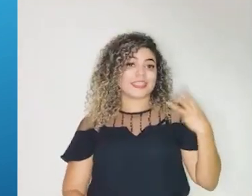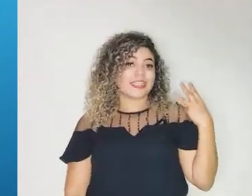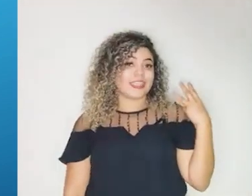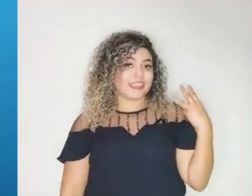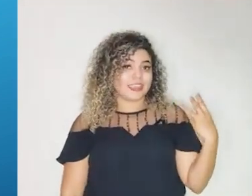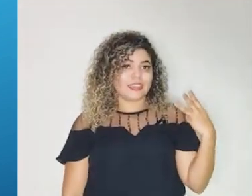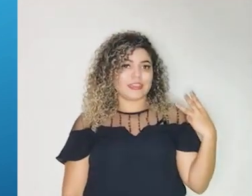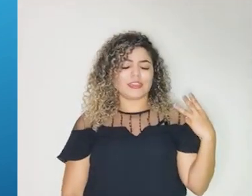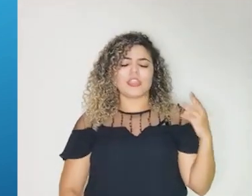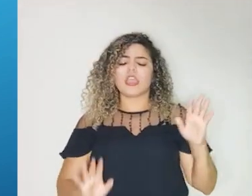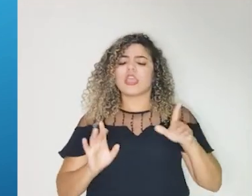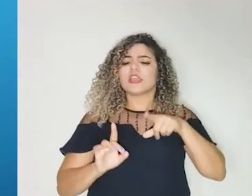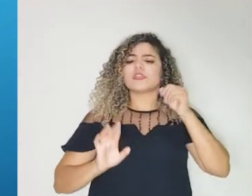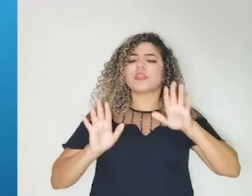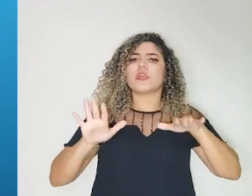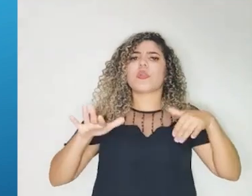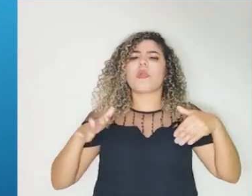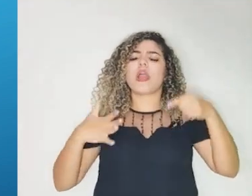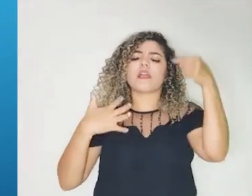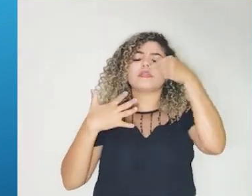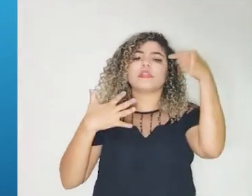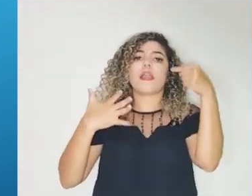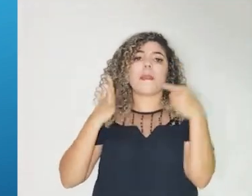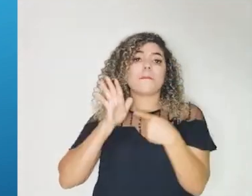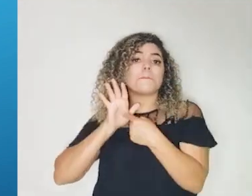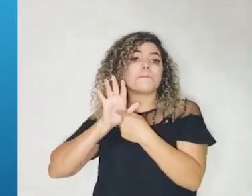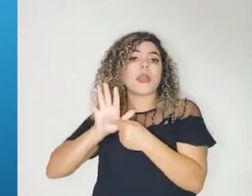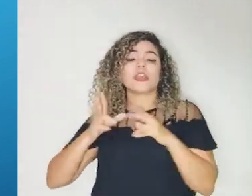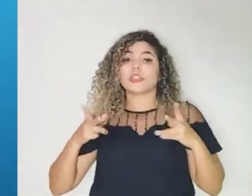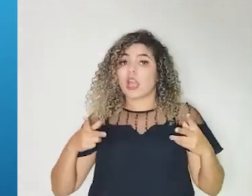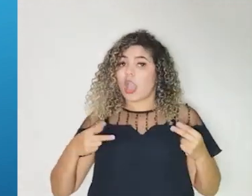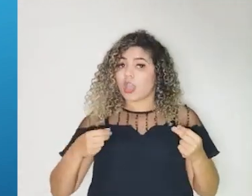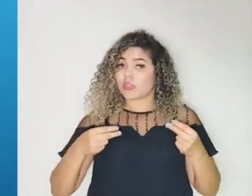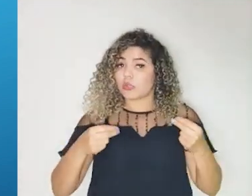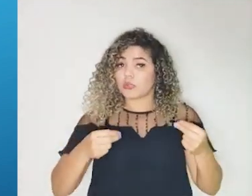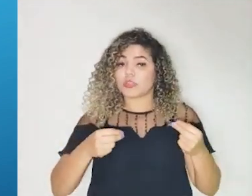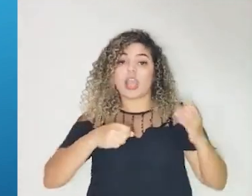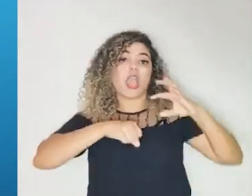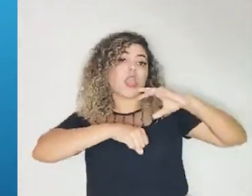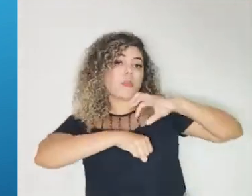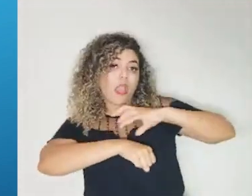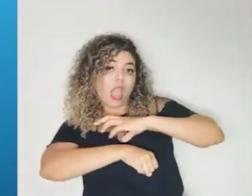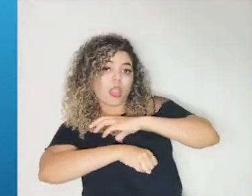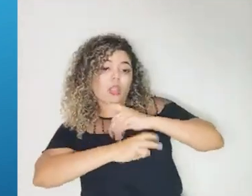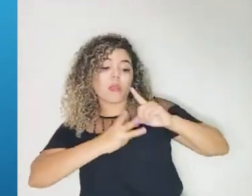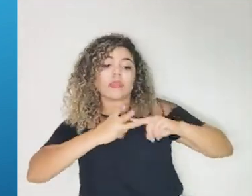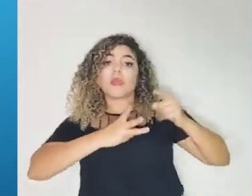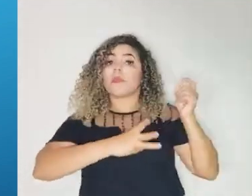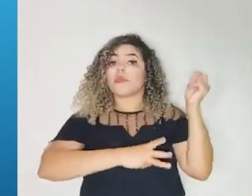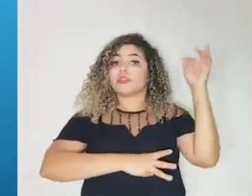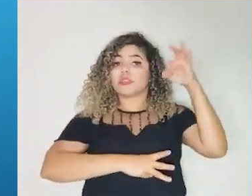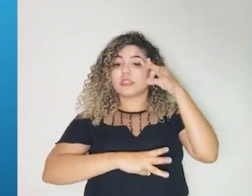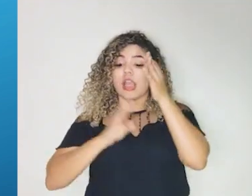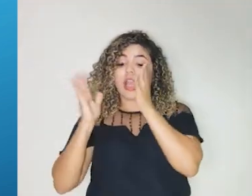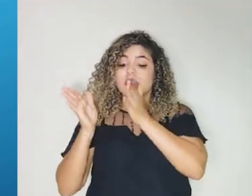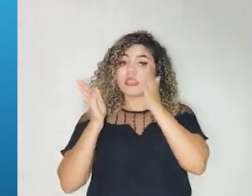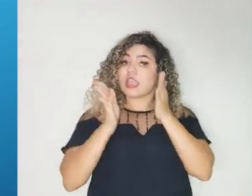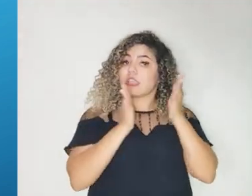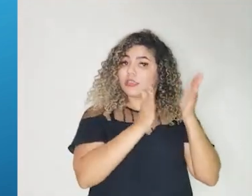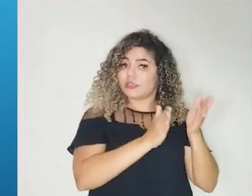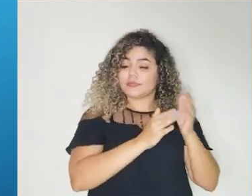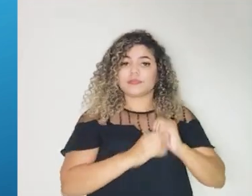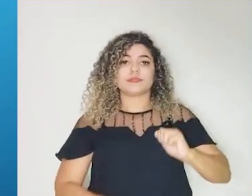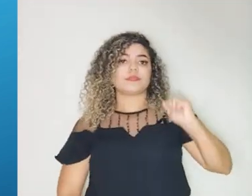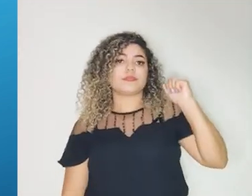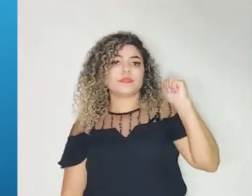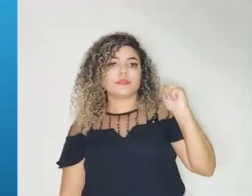3. Determine a alternativa que indica um crustáceo, um aracnídeo e um inseto nessa ordem. Letra